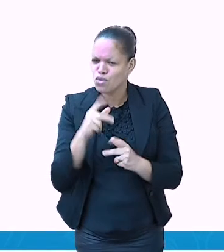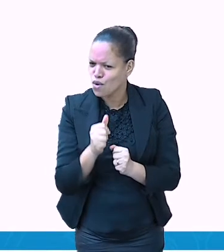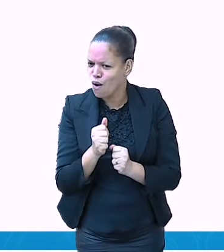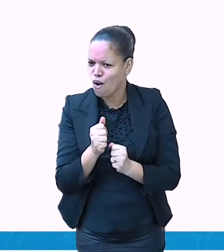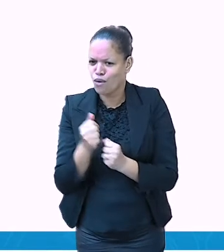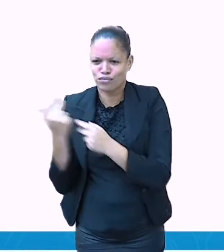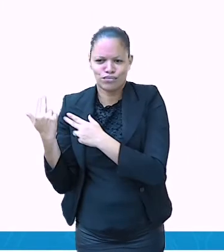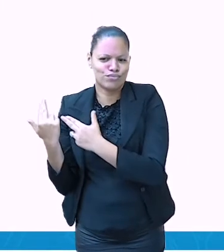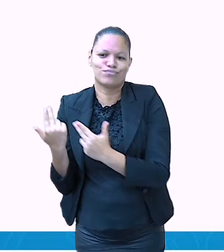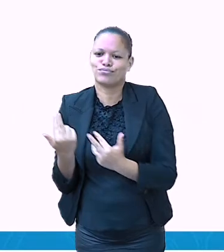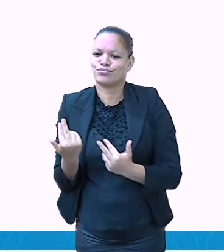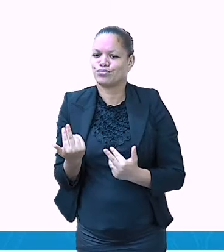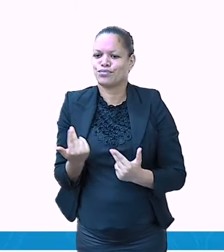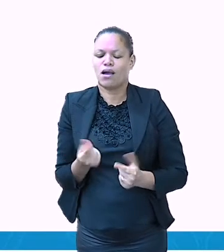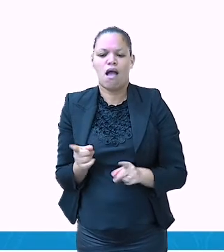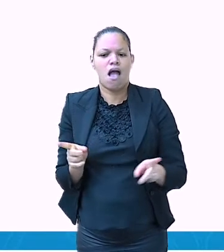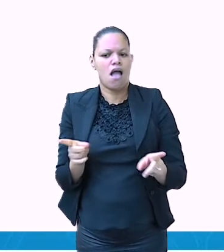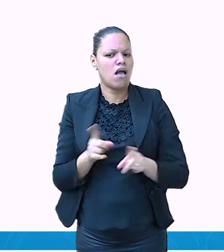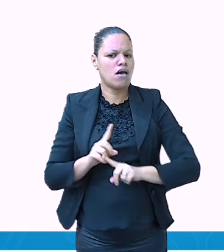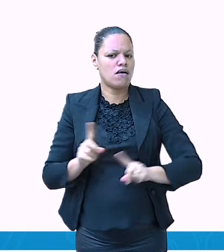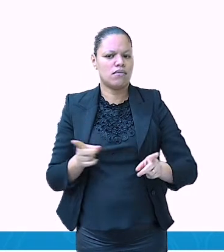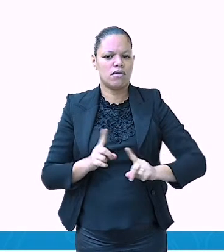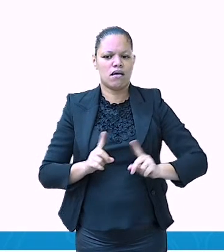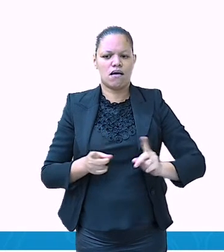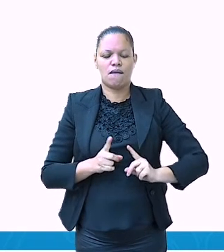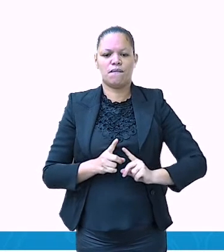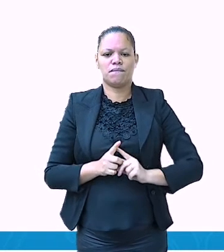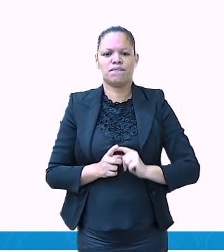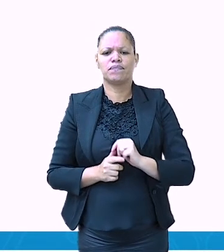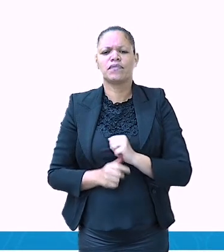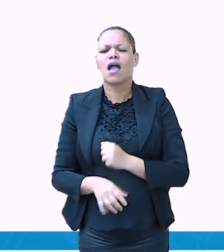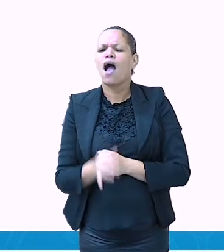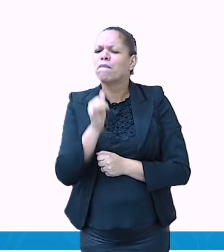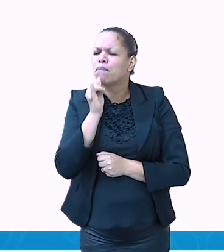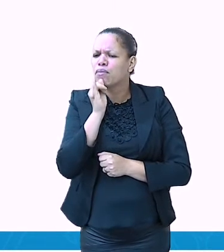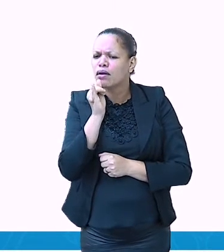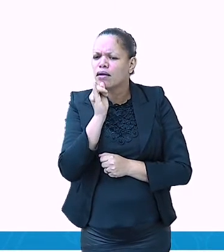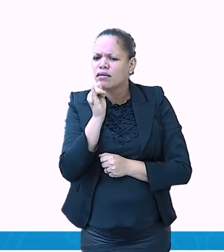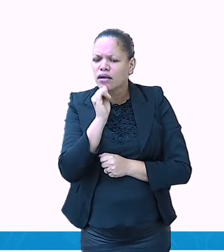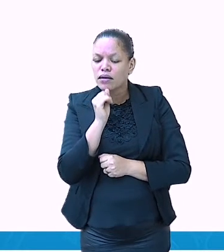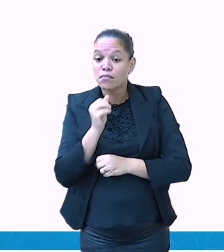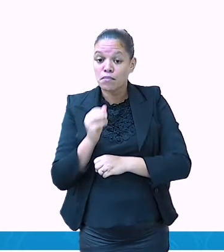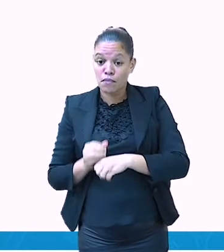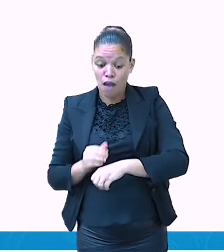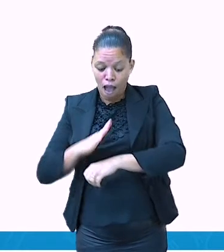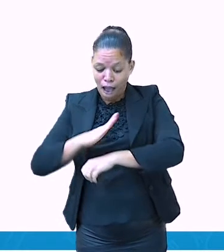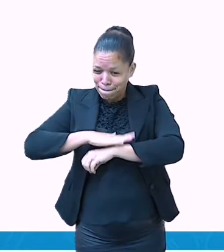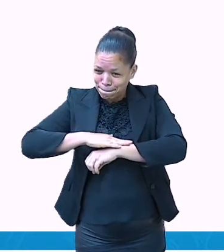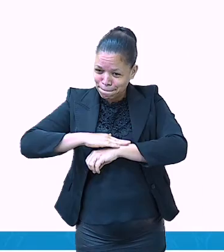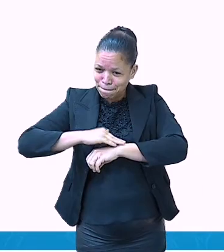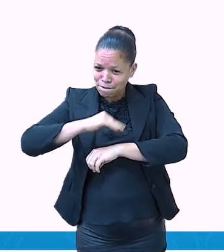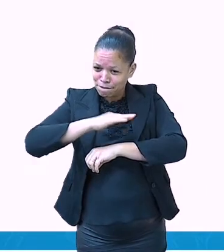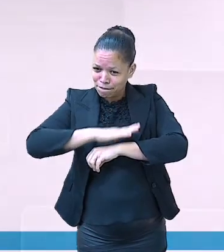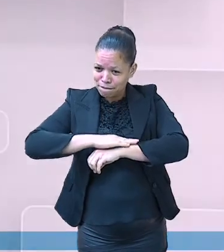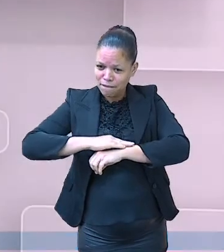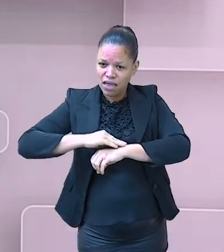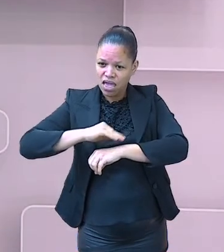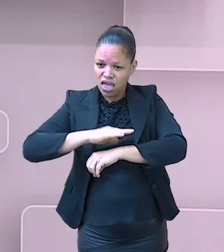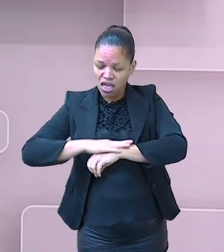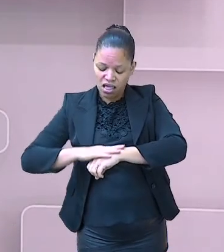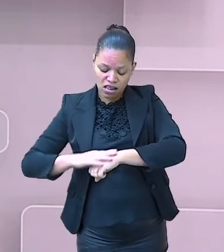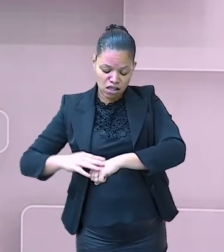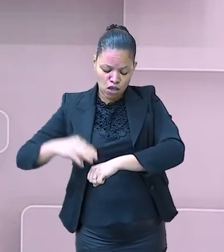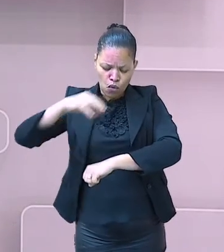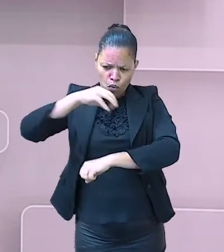o sapo, nós percebemos que a pele do sapo é uma pele mais seca, uma pele mais